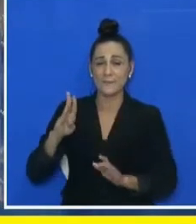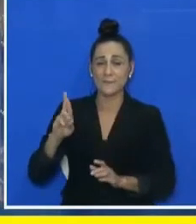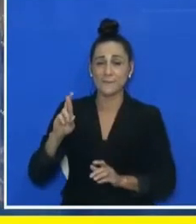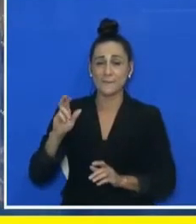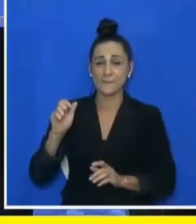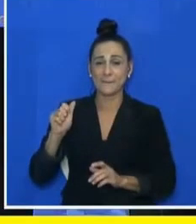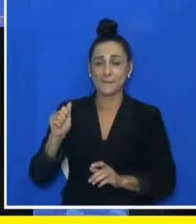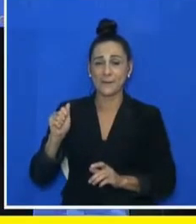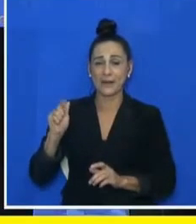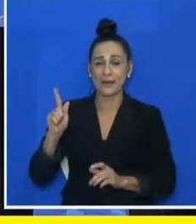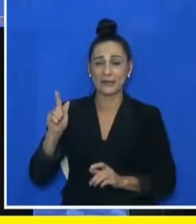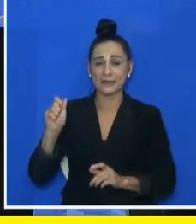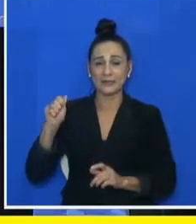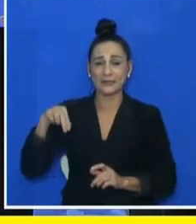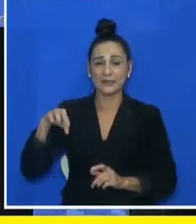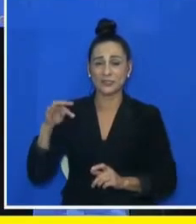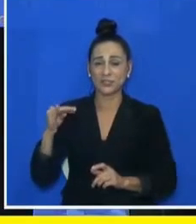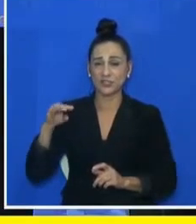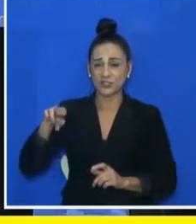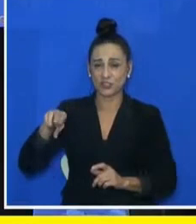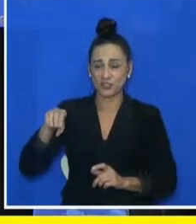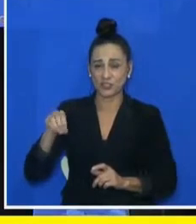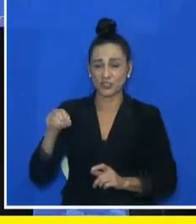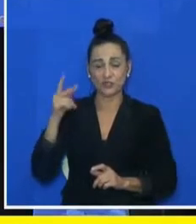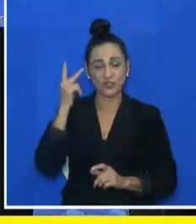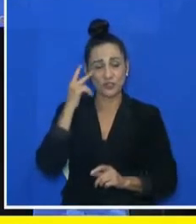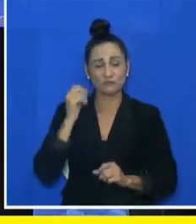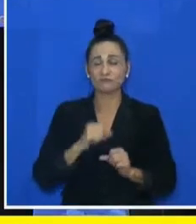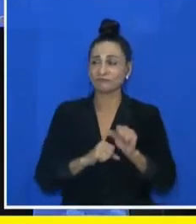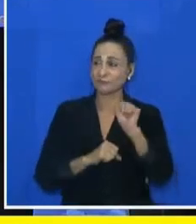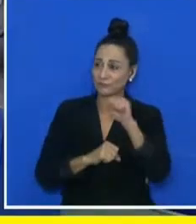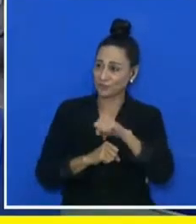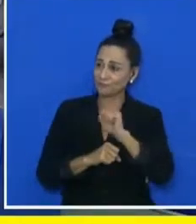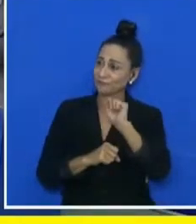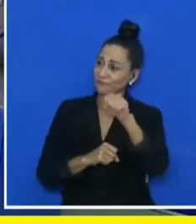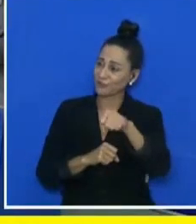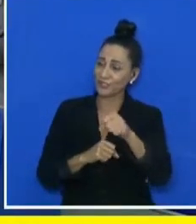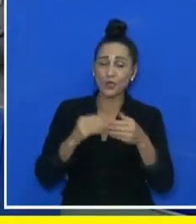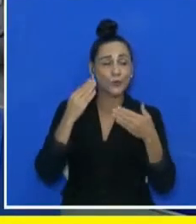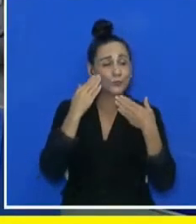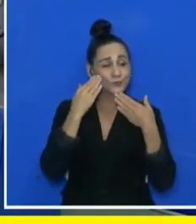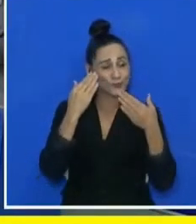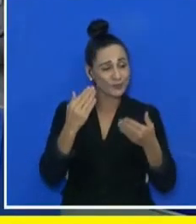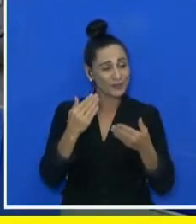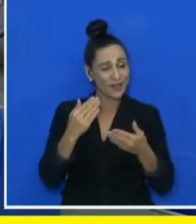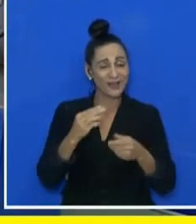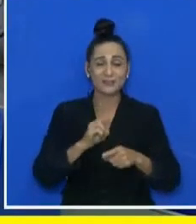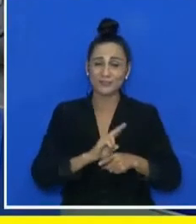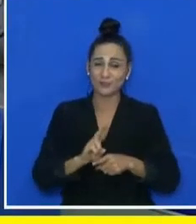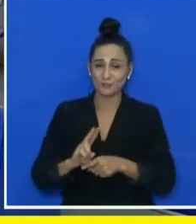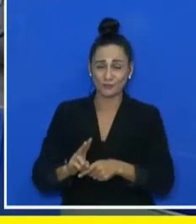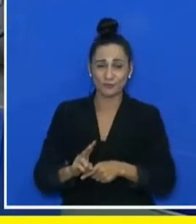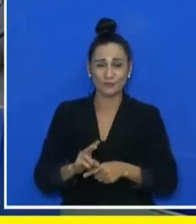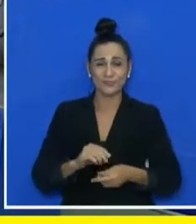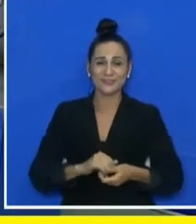Bragantino, São Paulo? Sim, confirmo. Sim, confirmo. Ok, muito obrigado, senhores auditores.